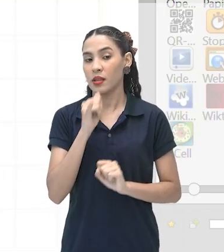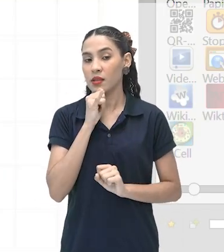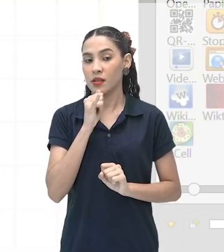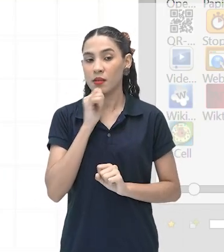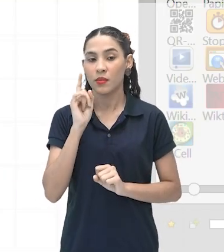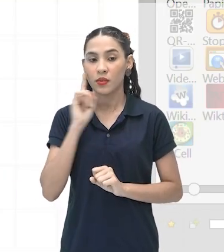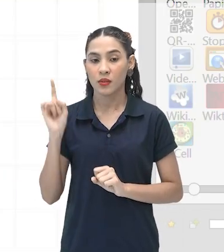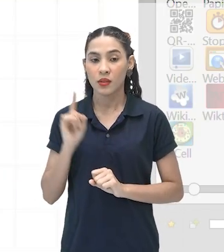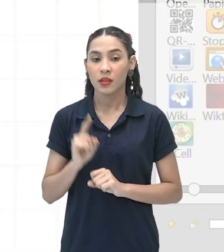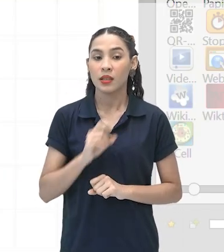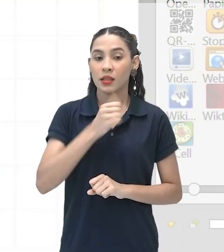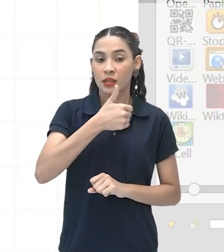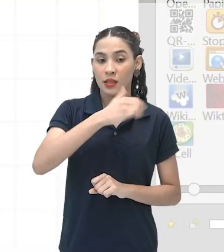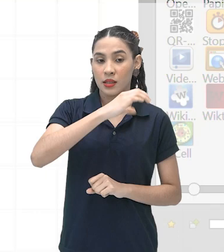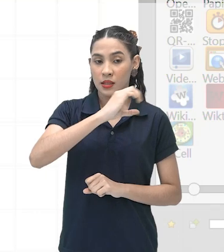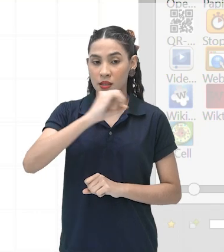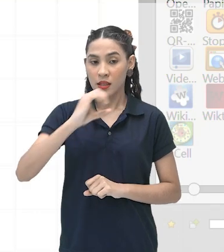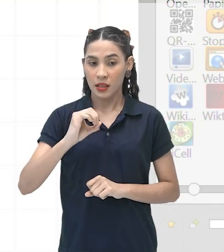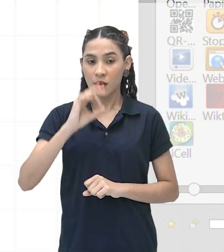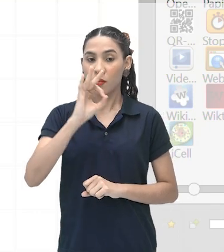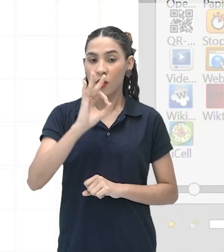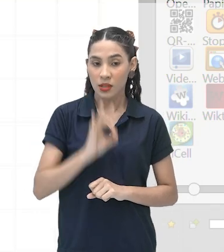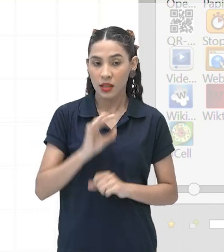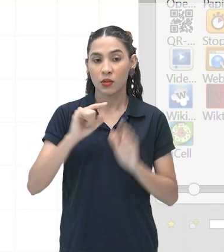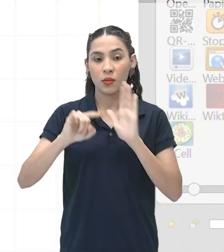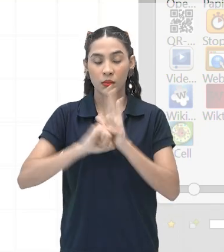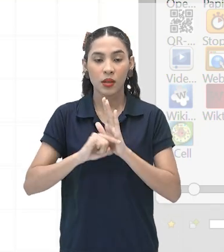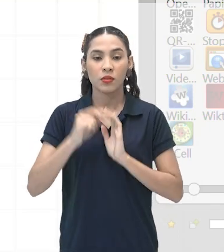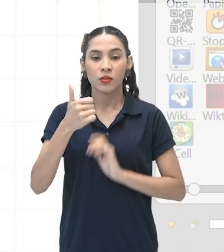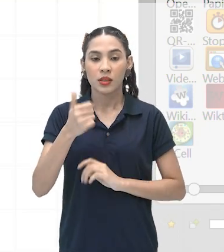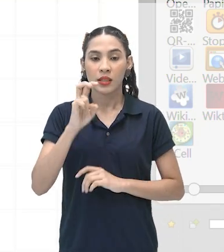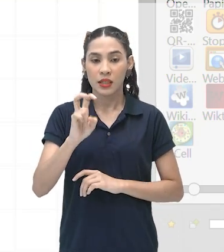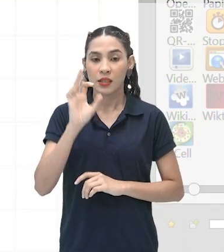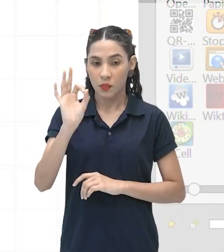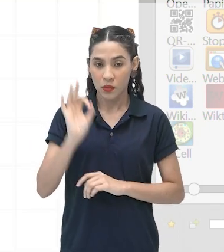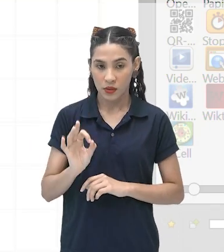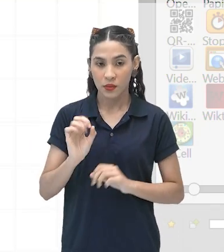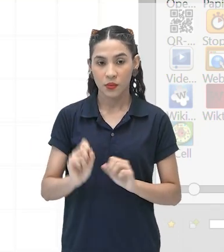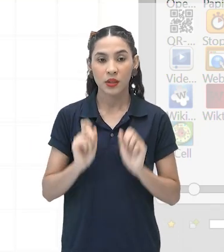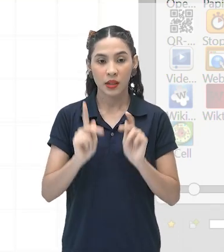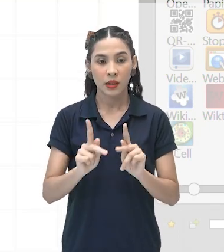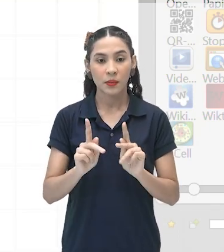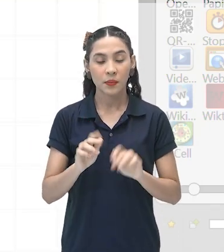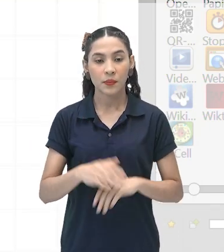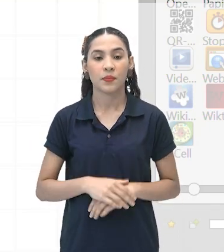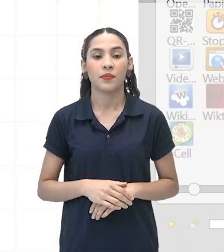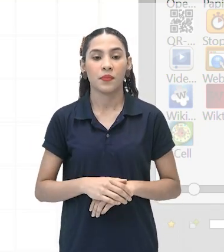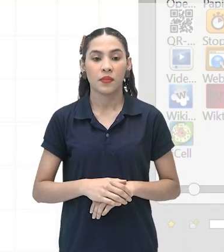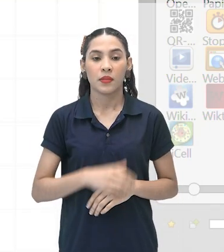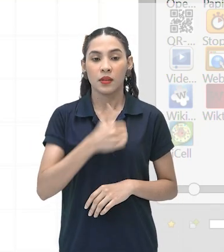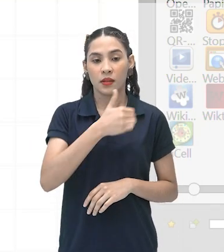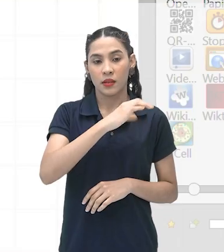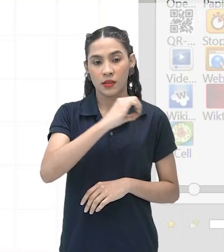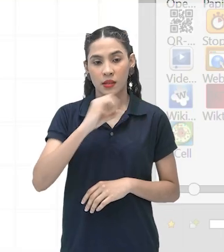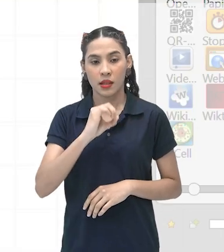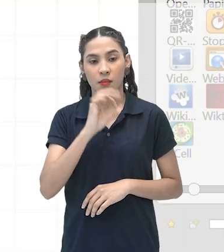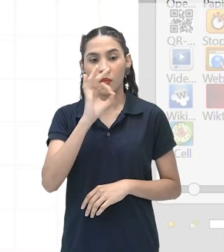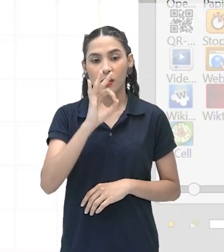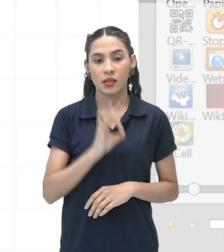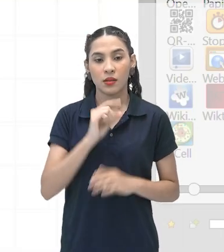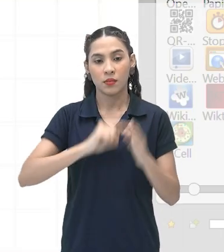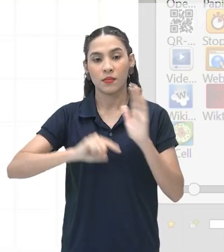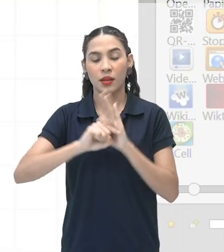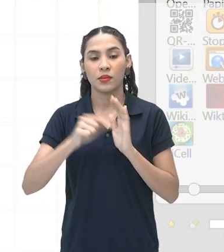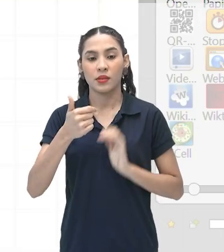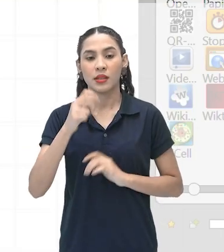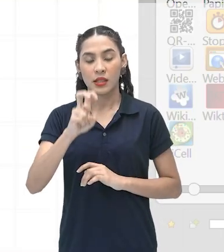assim, ó, 100% menos 15%. Beleza? Então, 100% menos